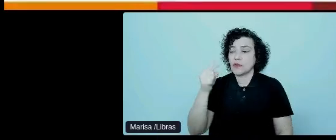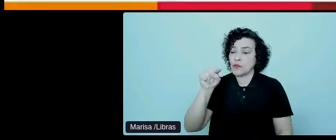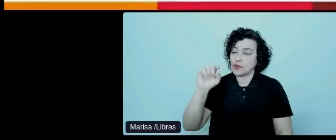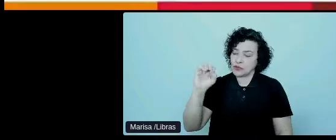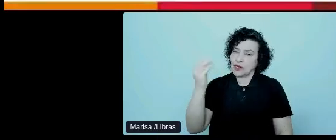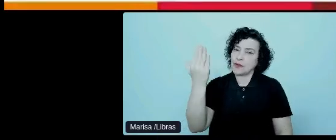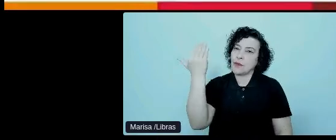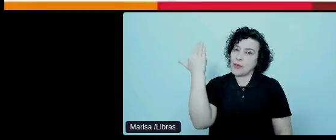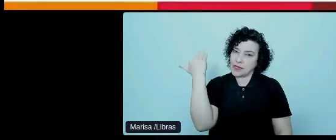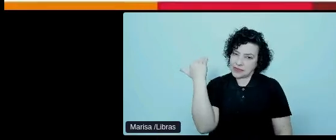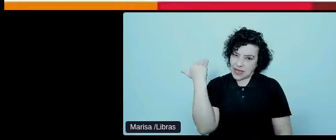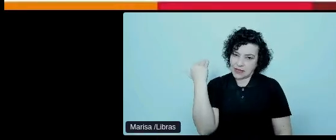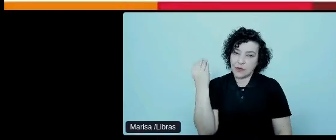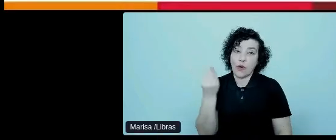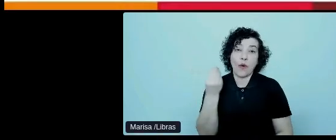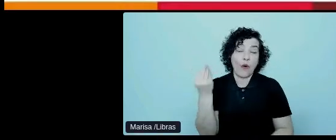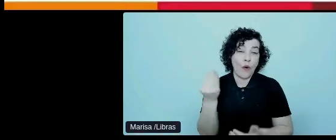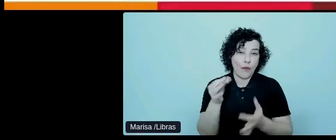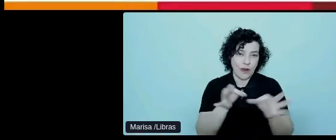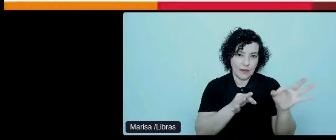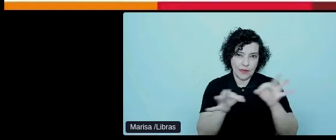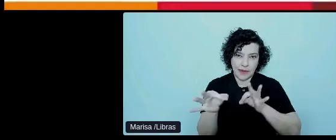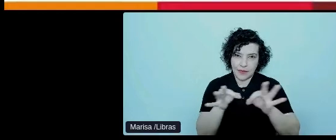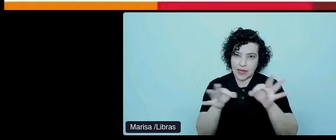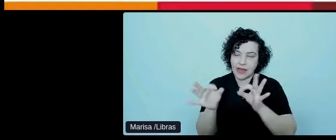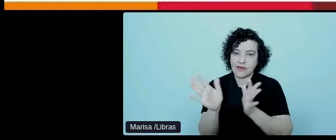funcionava. Pode passar, por favor.